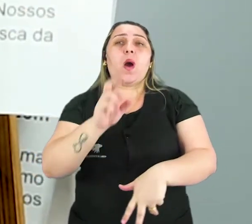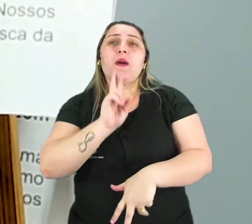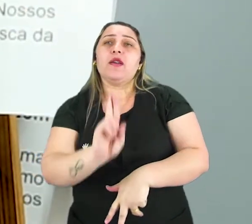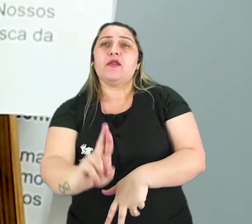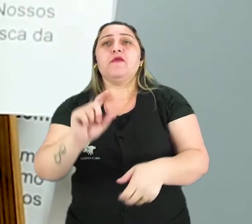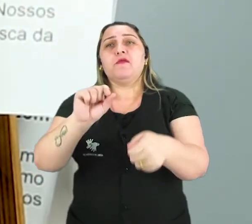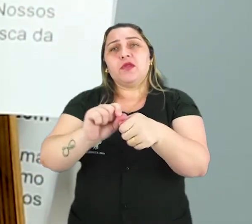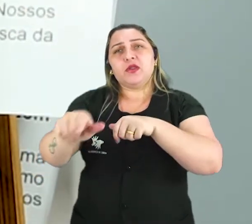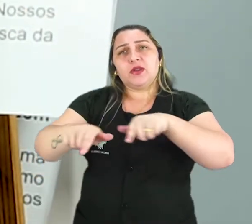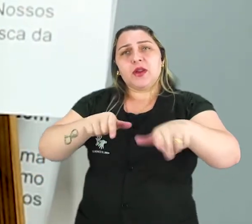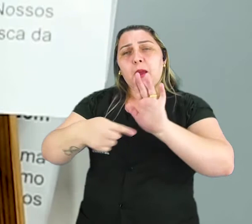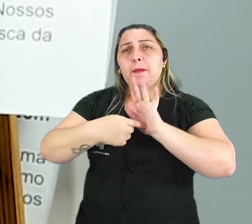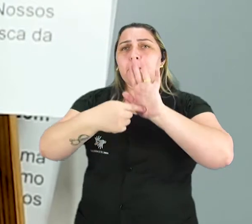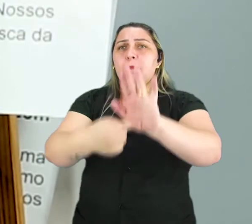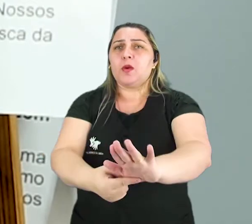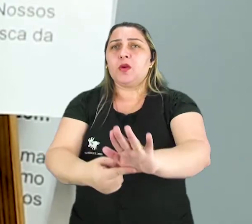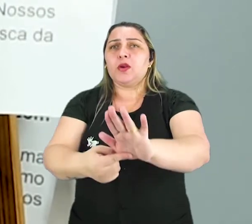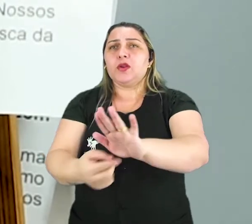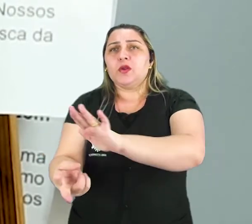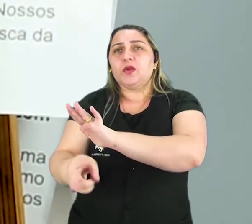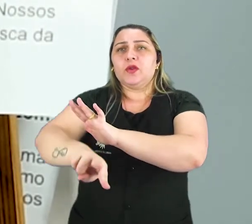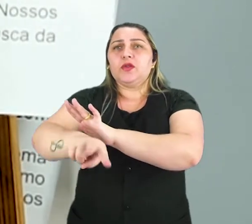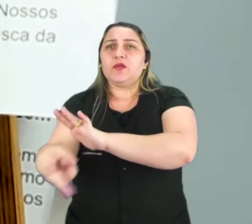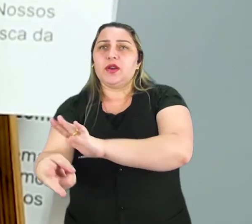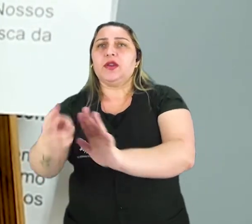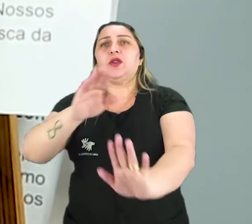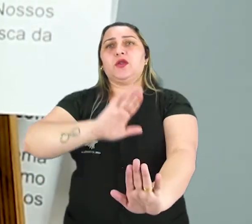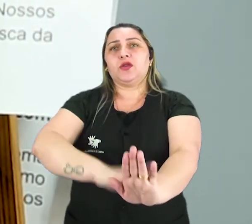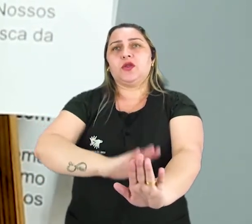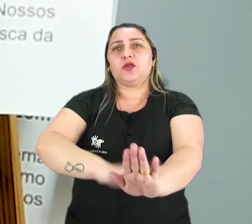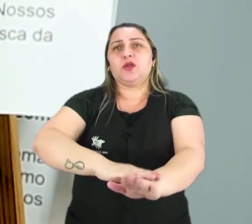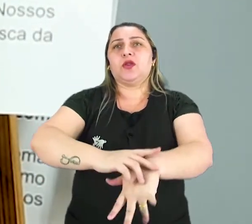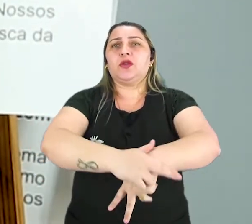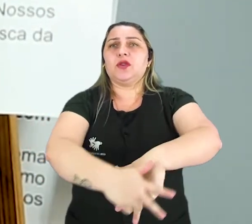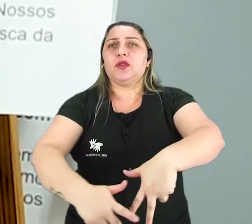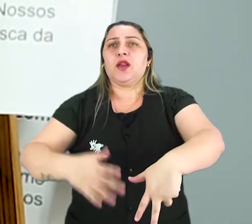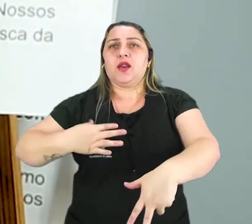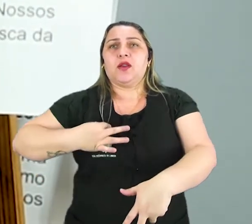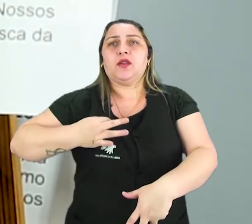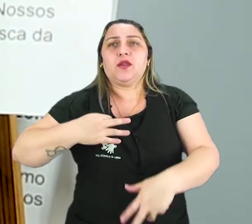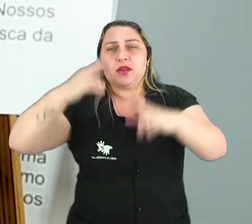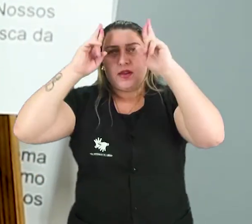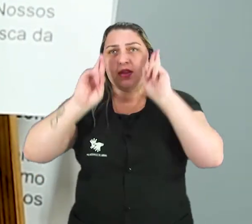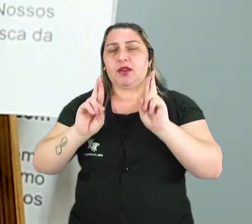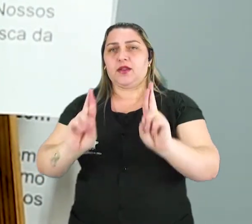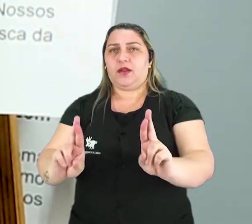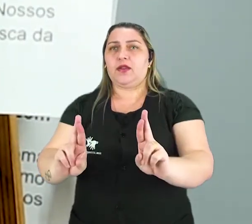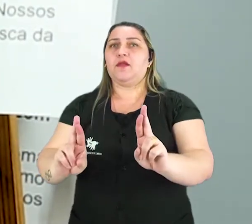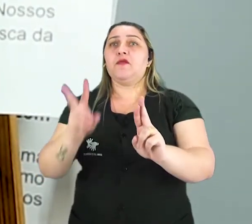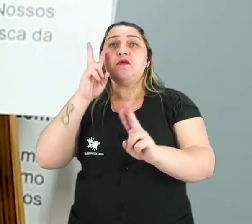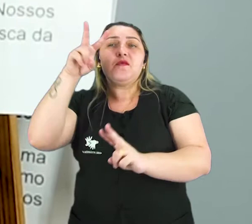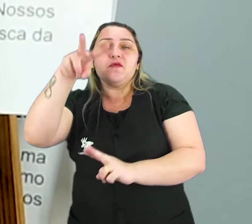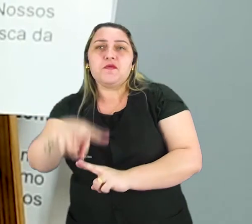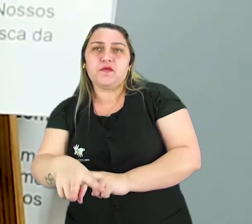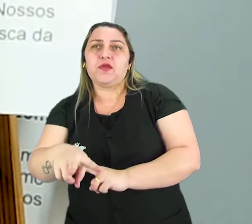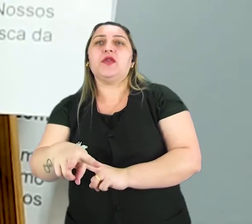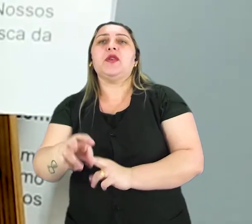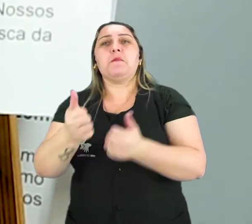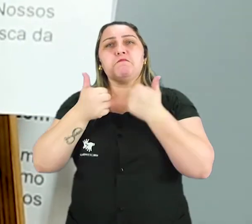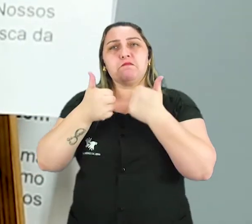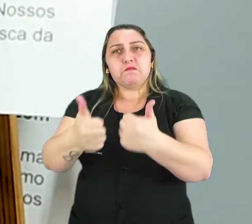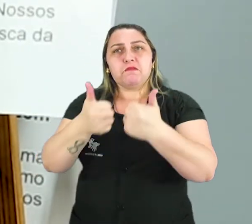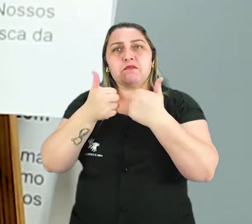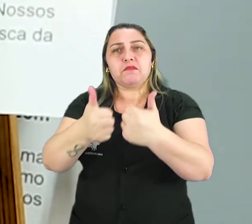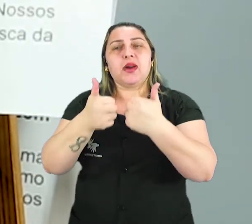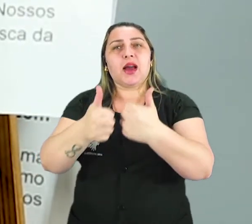um trabalho que mostre o contrário, que tolerância, solidariedade, respeito sejam vistas de forma